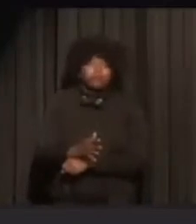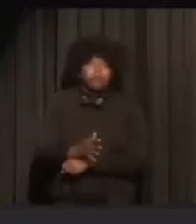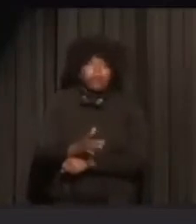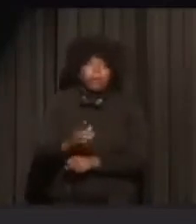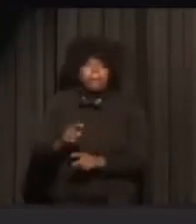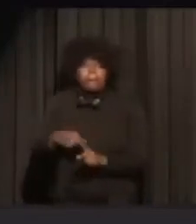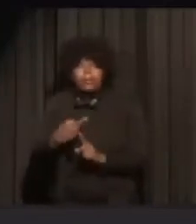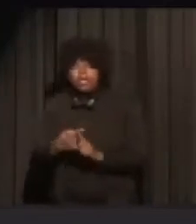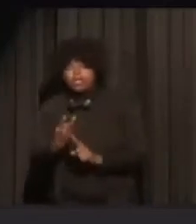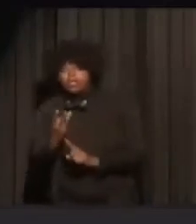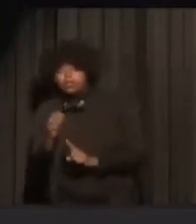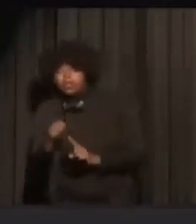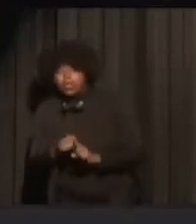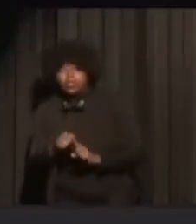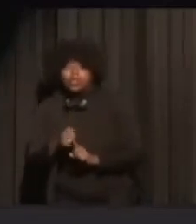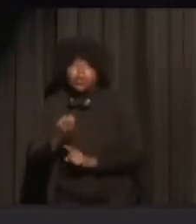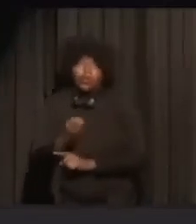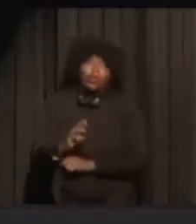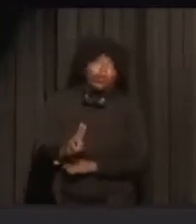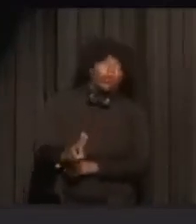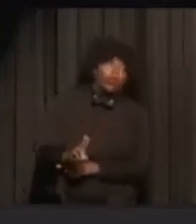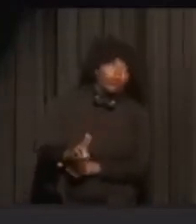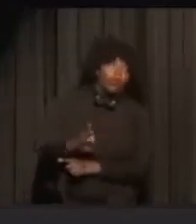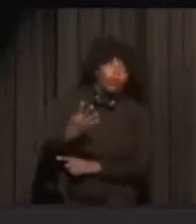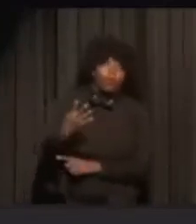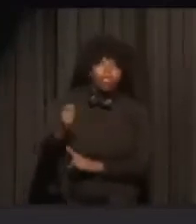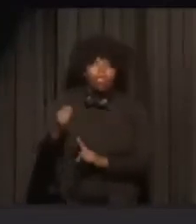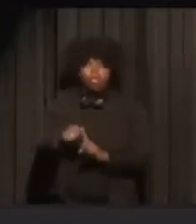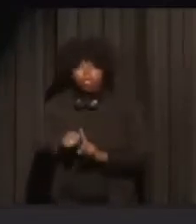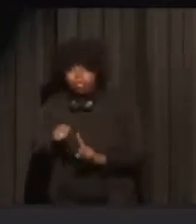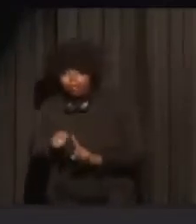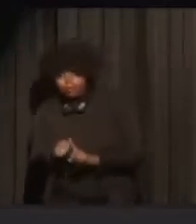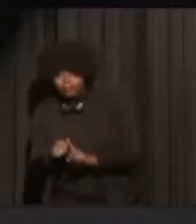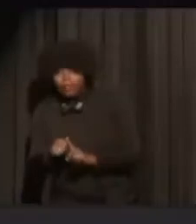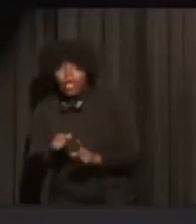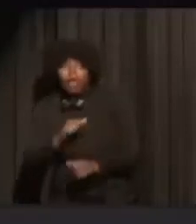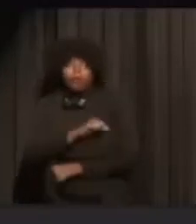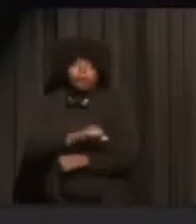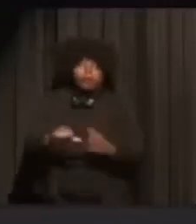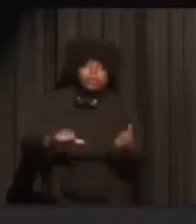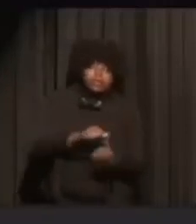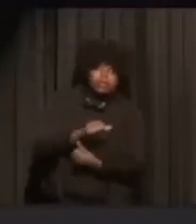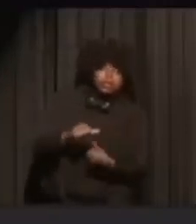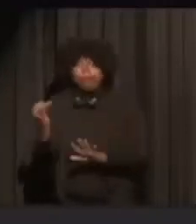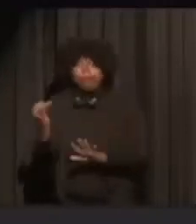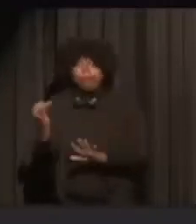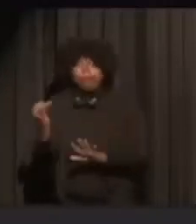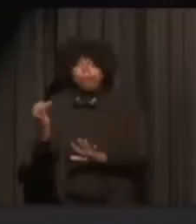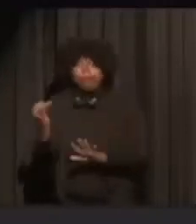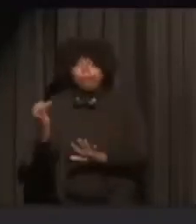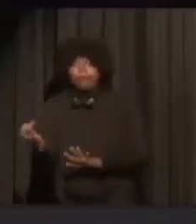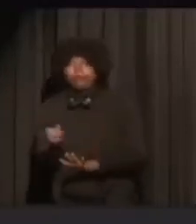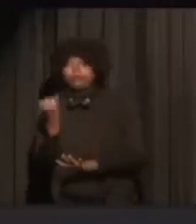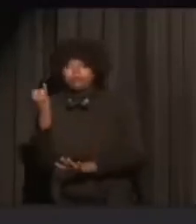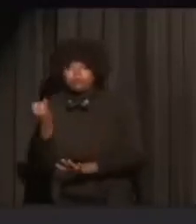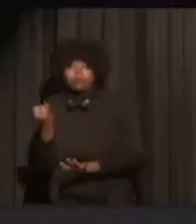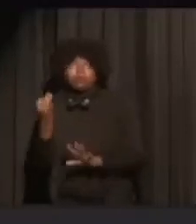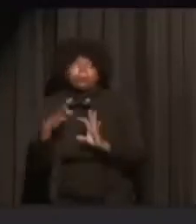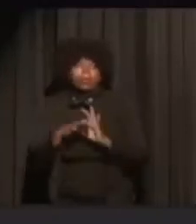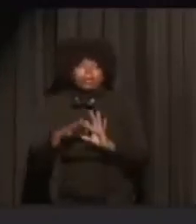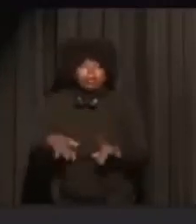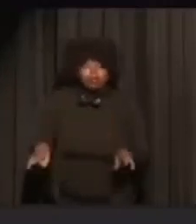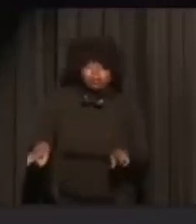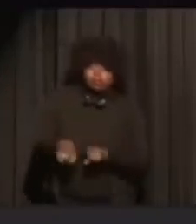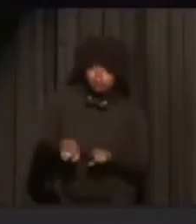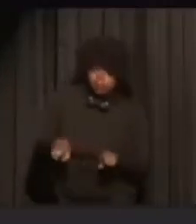se meses mais 4 meses e a inversão de ordem na prioridade ou na questão da das